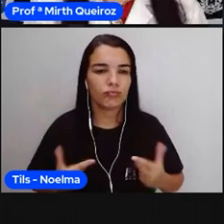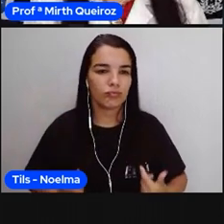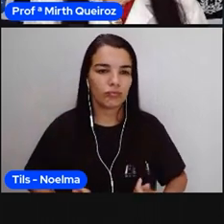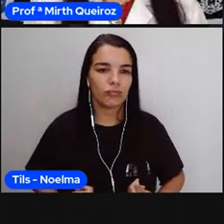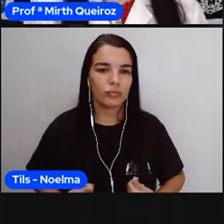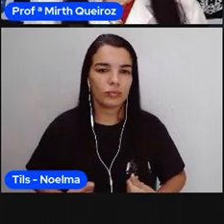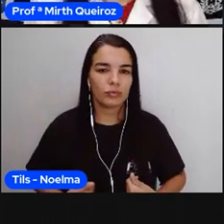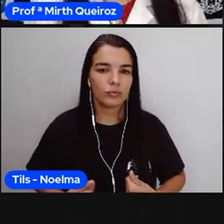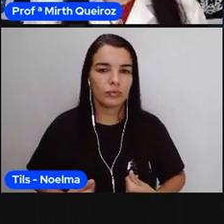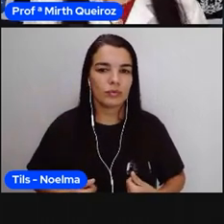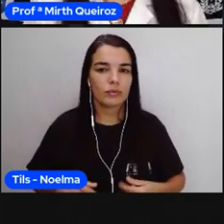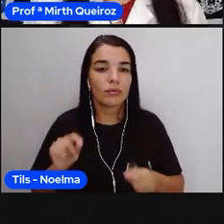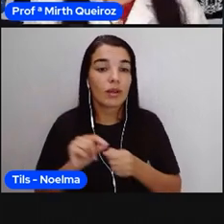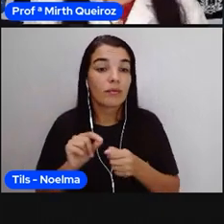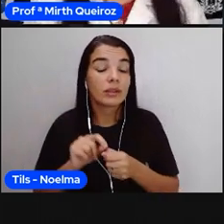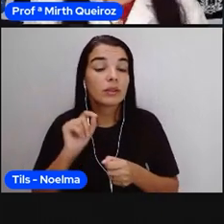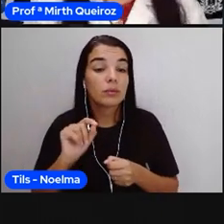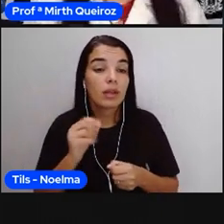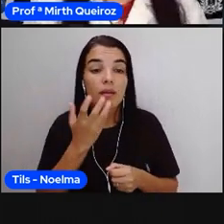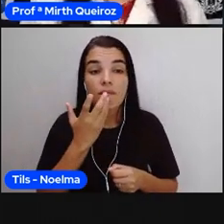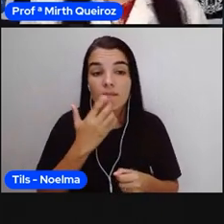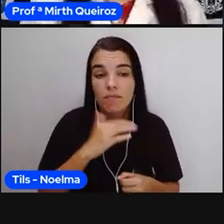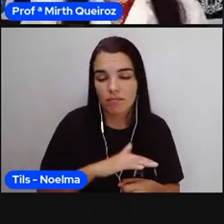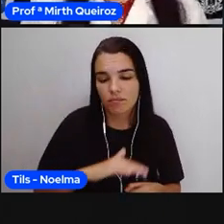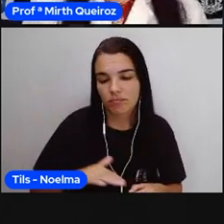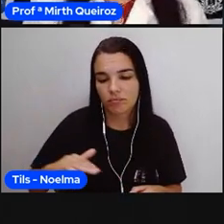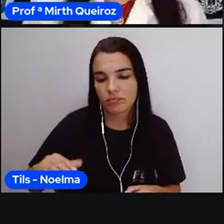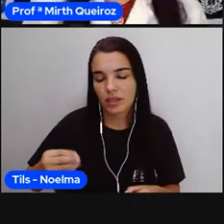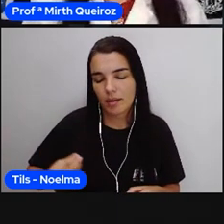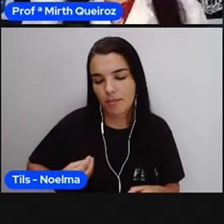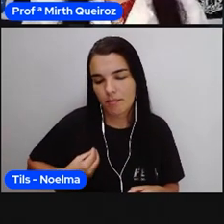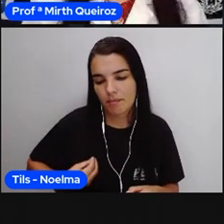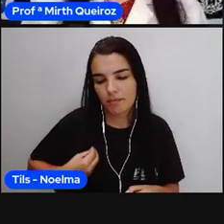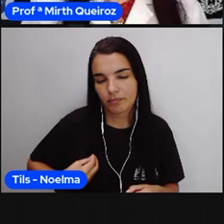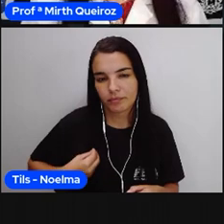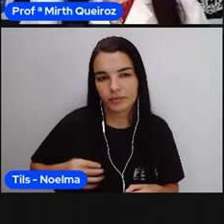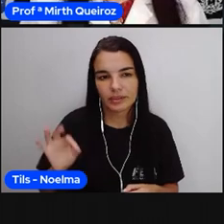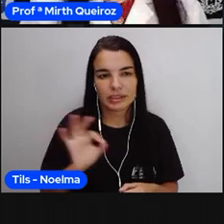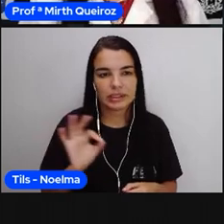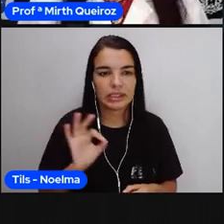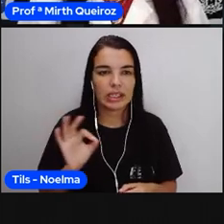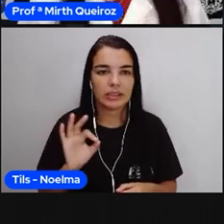verdadeiro significado de infância e de ser criança.